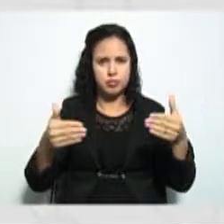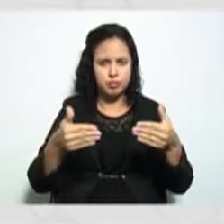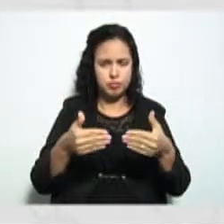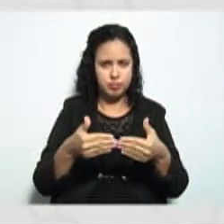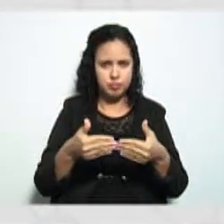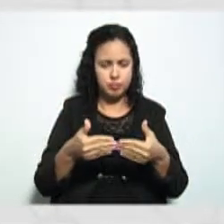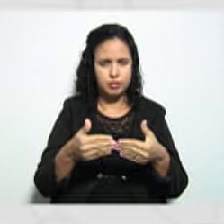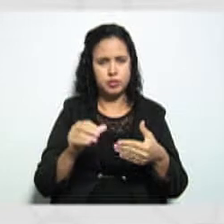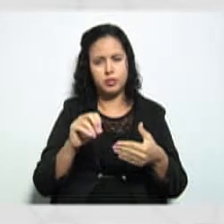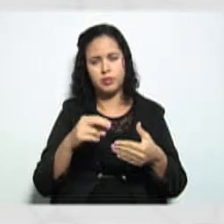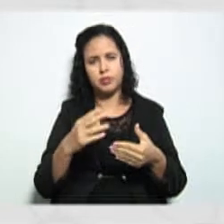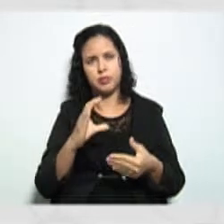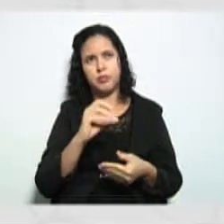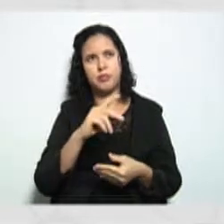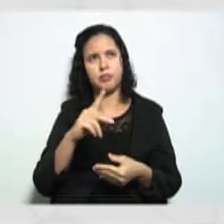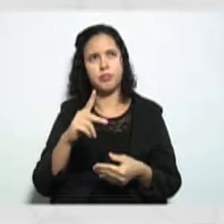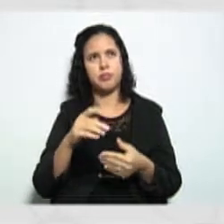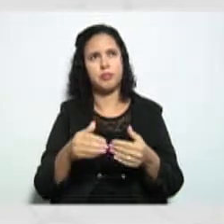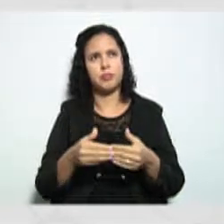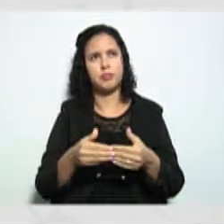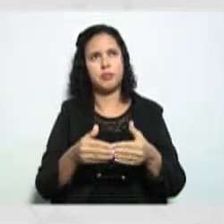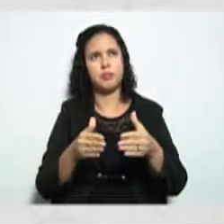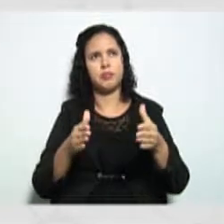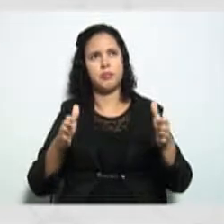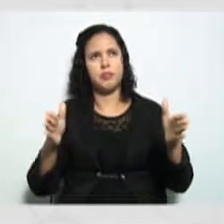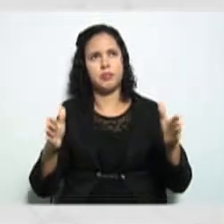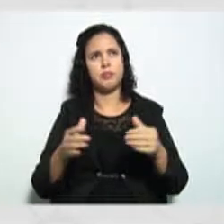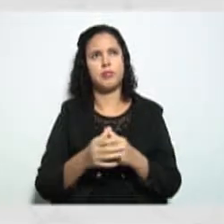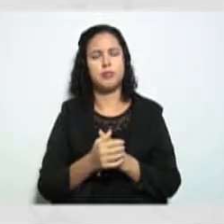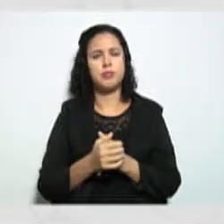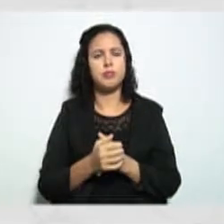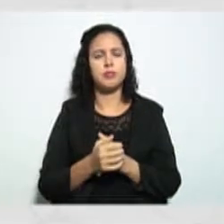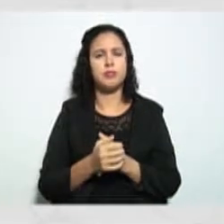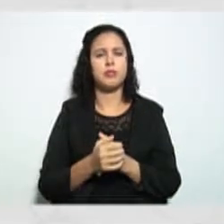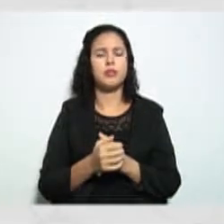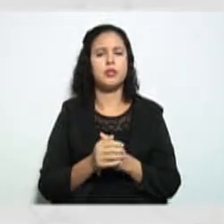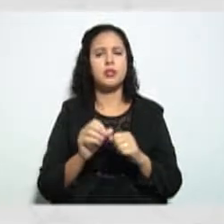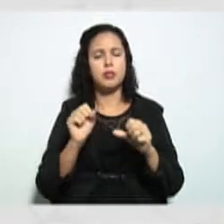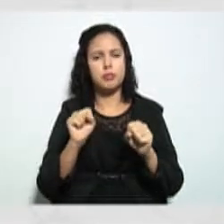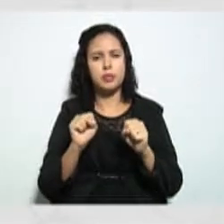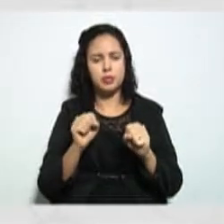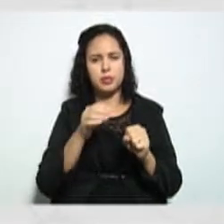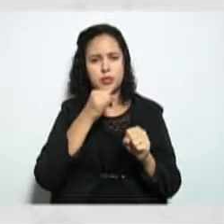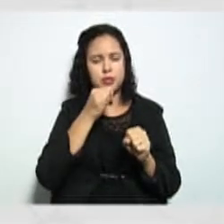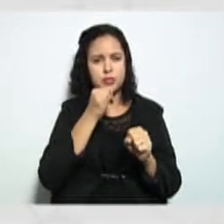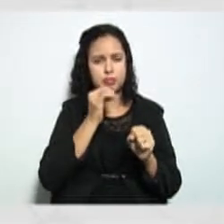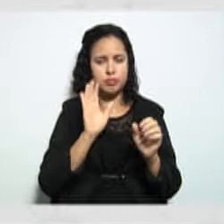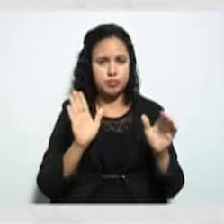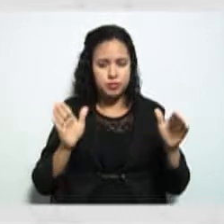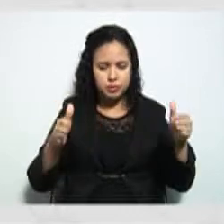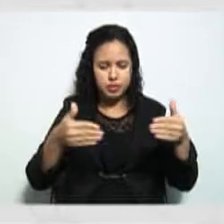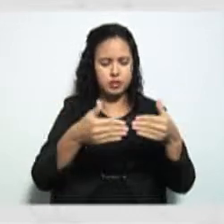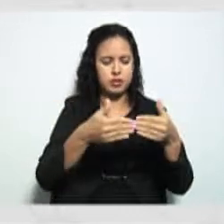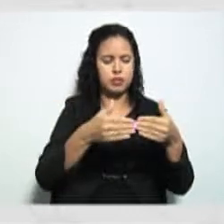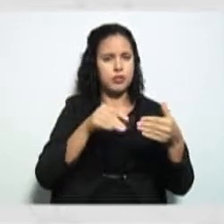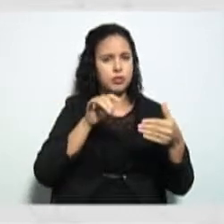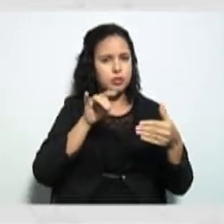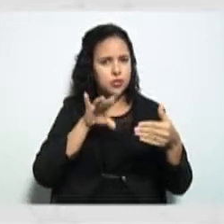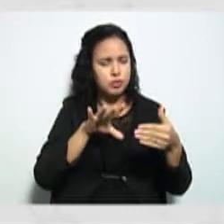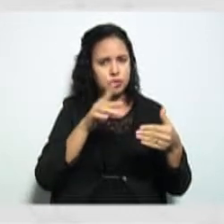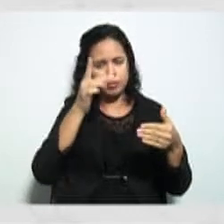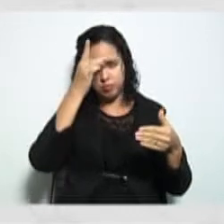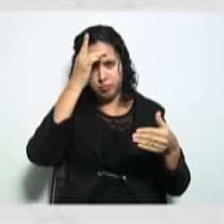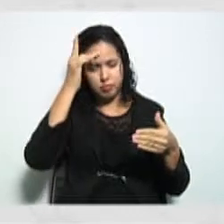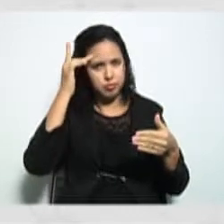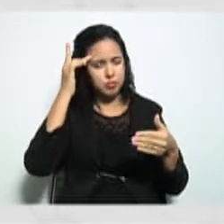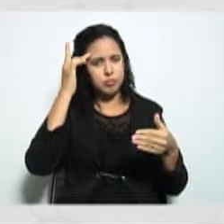cooperativas abertas. Quando a gente fala das cooperativas fechadas, a gente está pensando naquelas cooperativas que só admitem pessoas do mesmo grupo social.